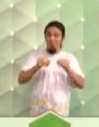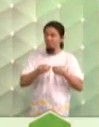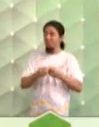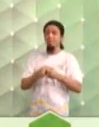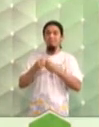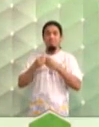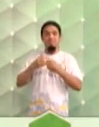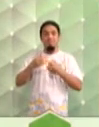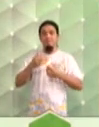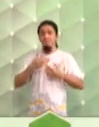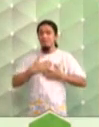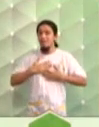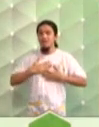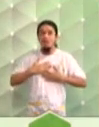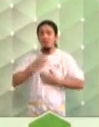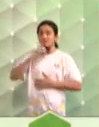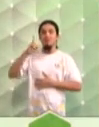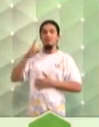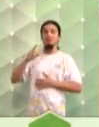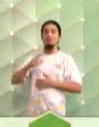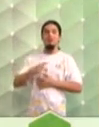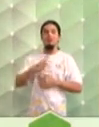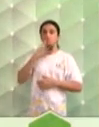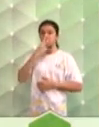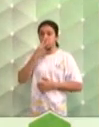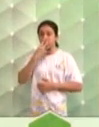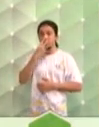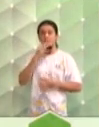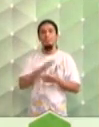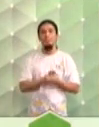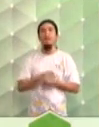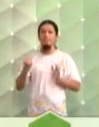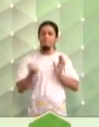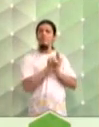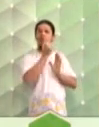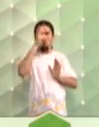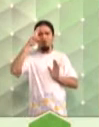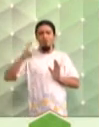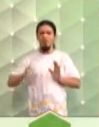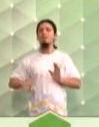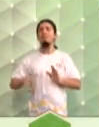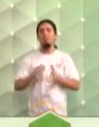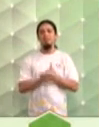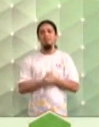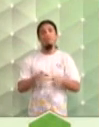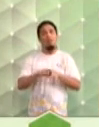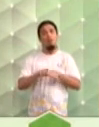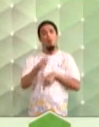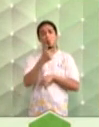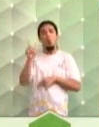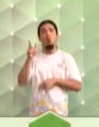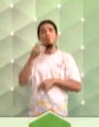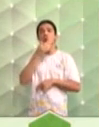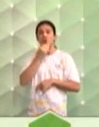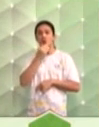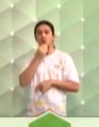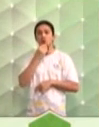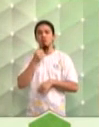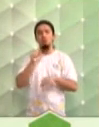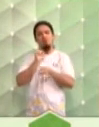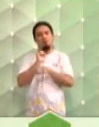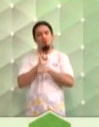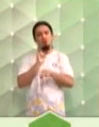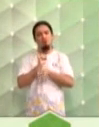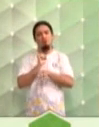foi um caso que ficou marcado na nossa memória, como um outro caso de um rapaz que estava na lista de espera do SUS para operar uma perna